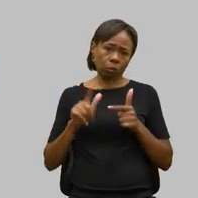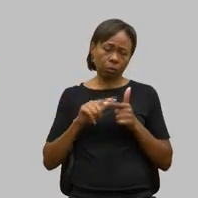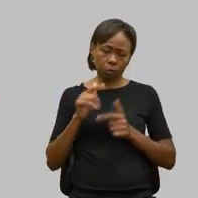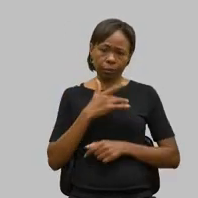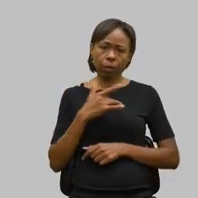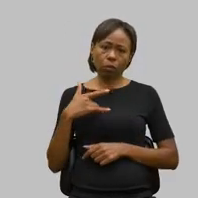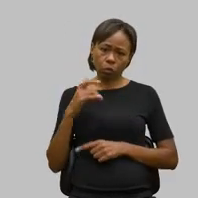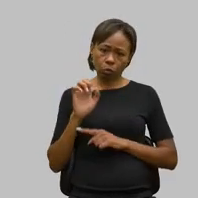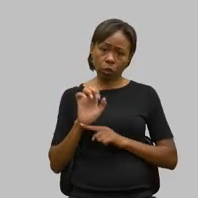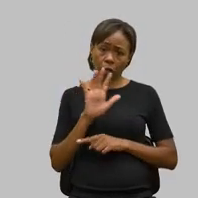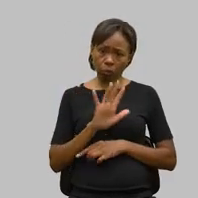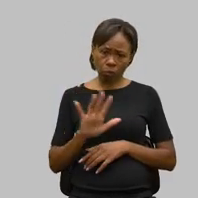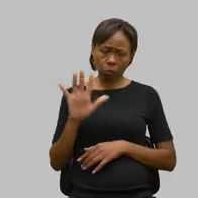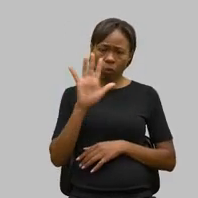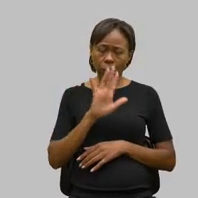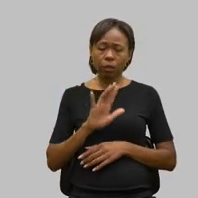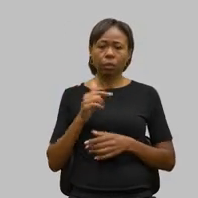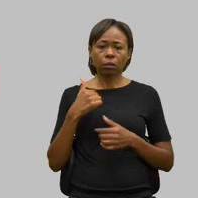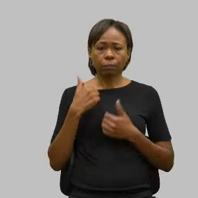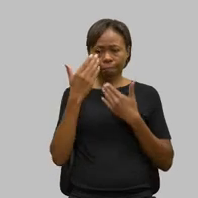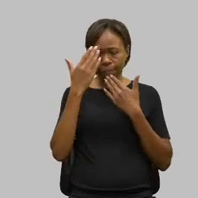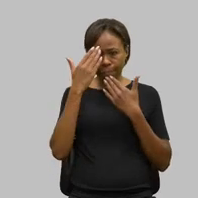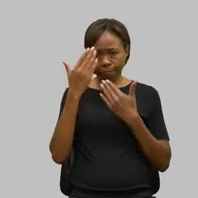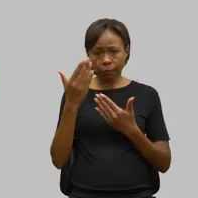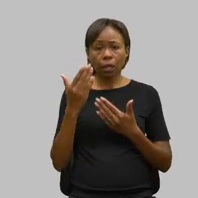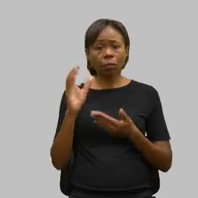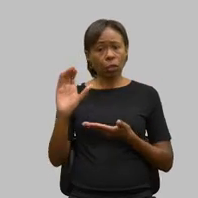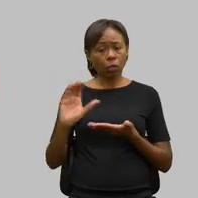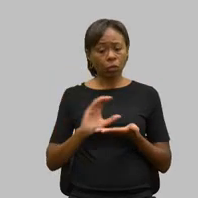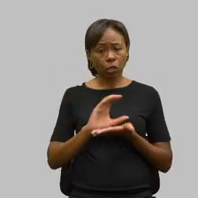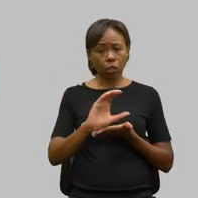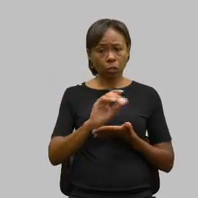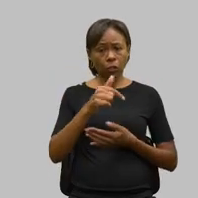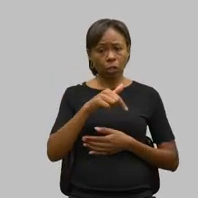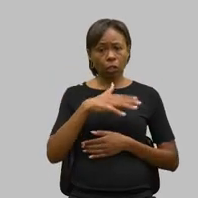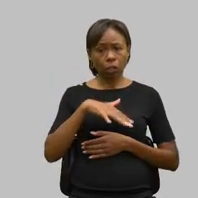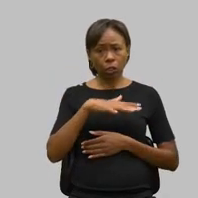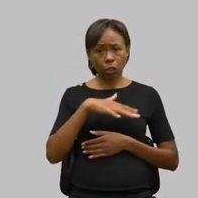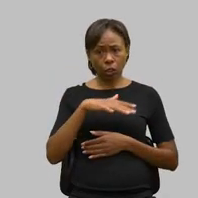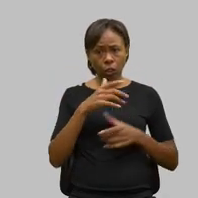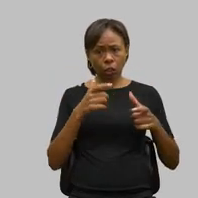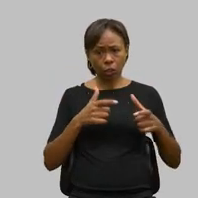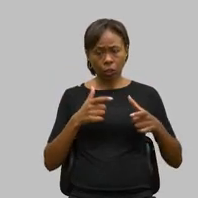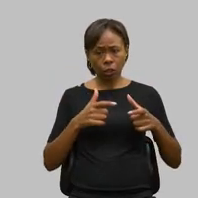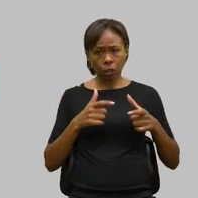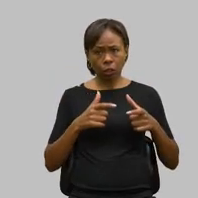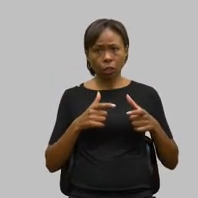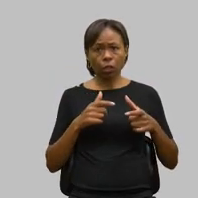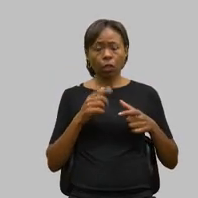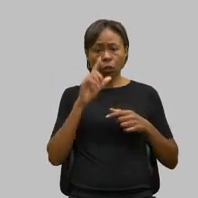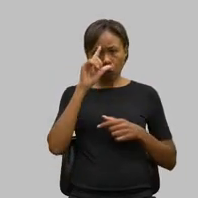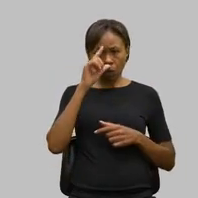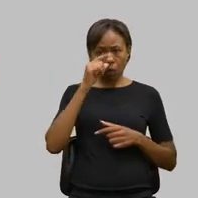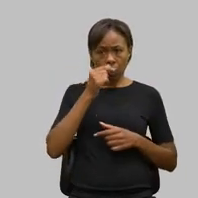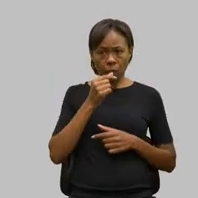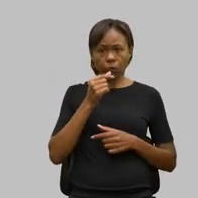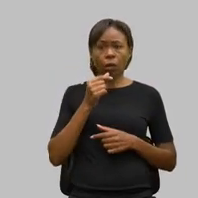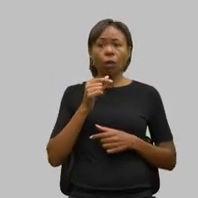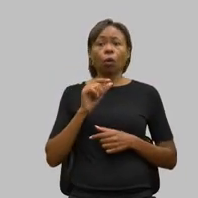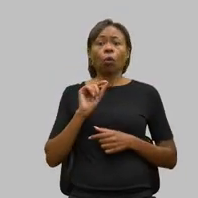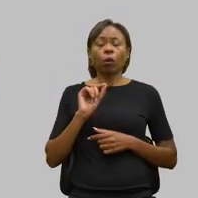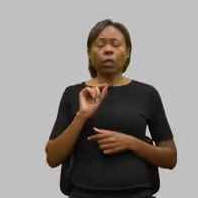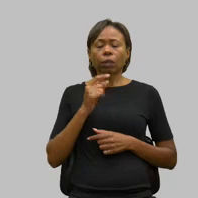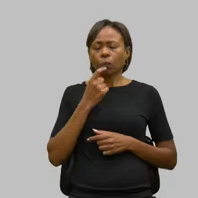Então, eu quero te agradecer e parabenizar os investimentos da nossa região. Nós percorremos lá fazendo anúncios, alguns anúncios na região do Triângulo Mineiro. Recentemente,